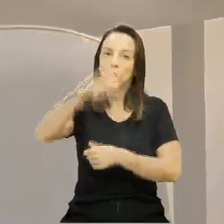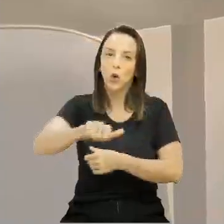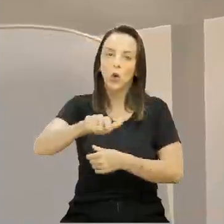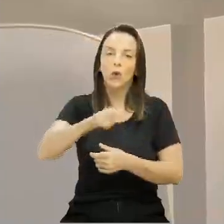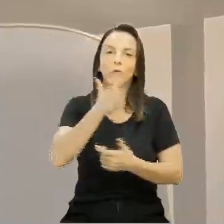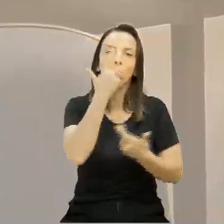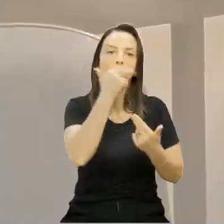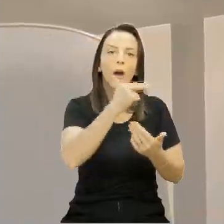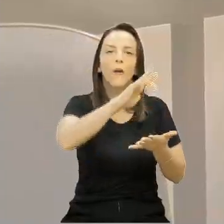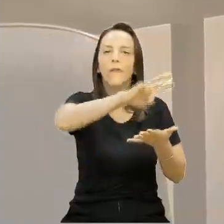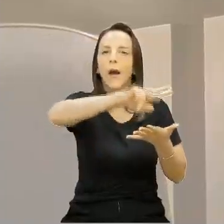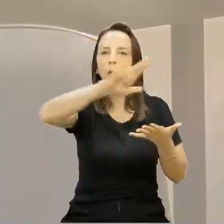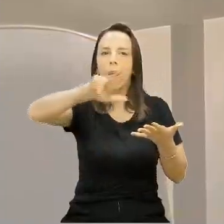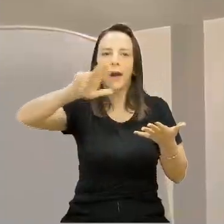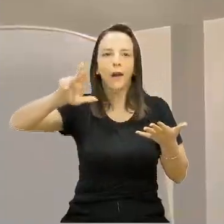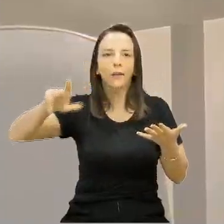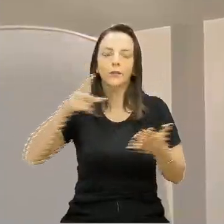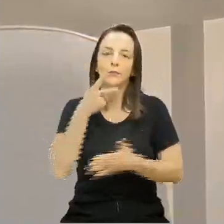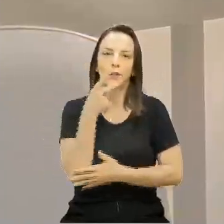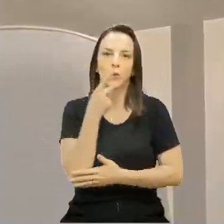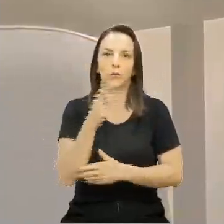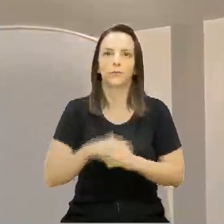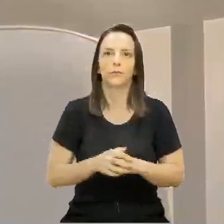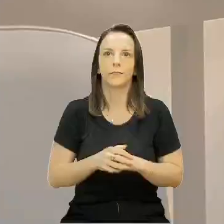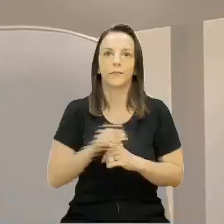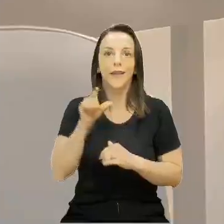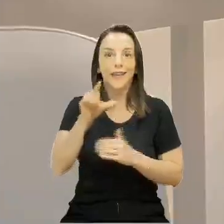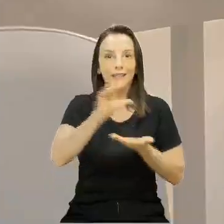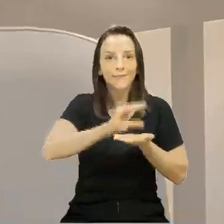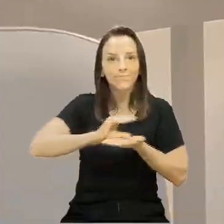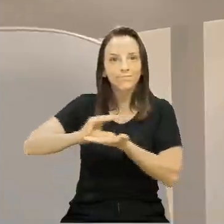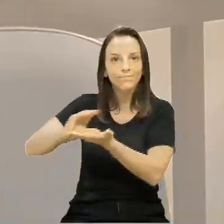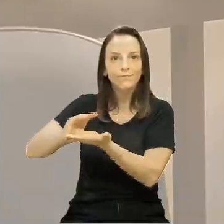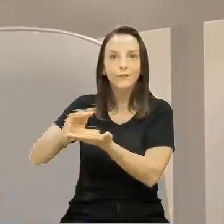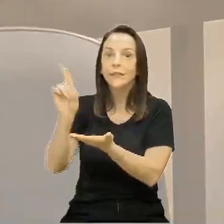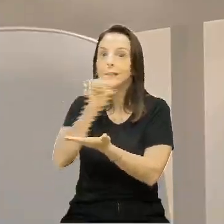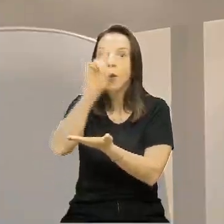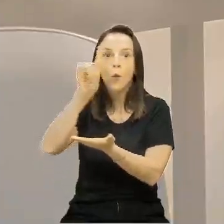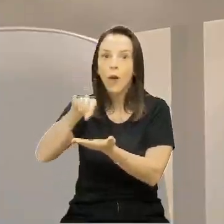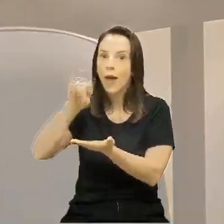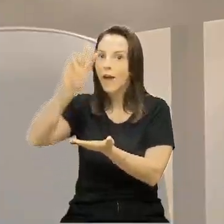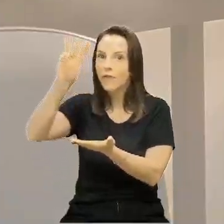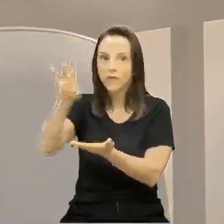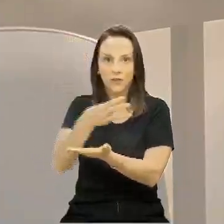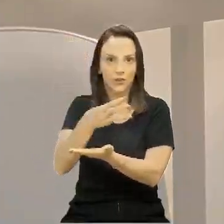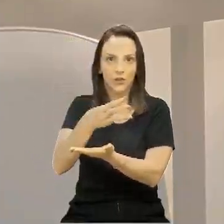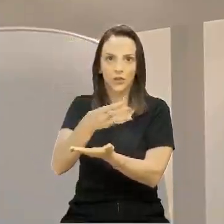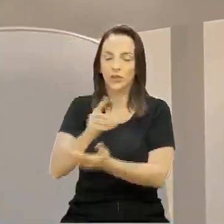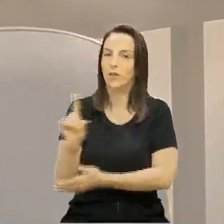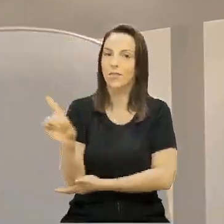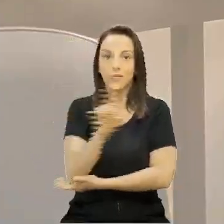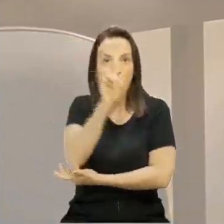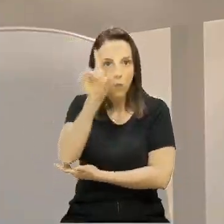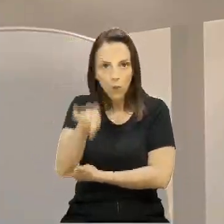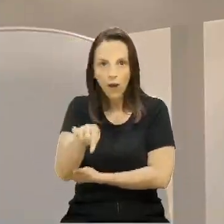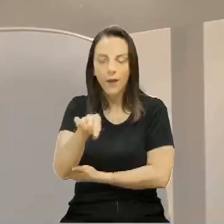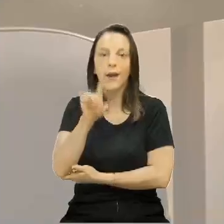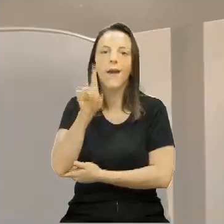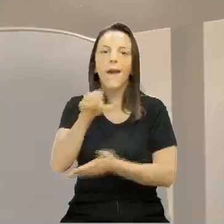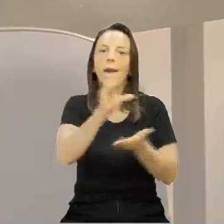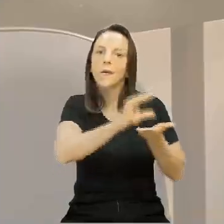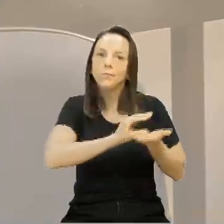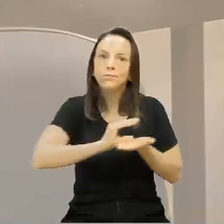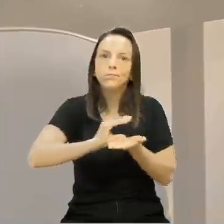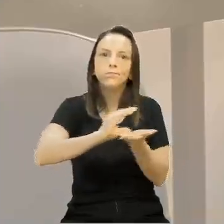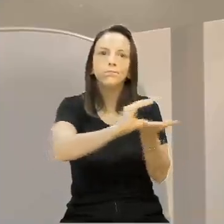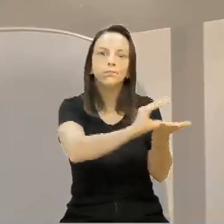disseram, Scarco também. O subsídio não é para a empresa. O subsídio é um repasse que o município